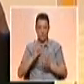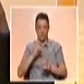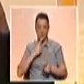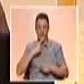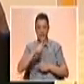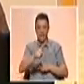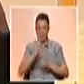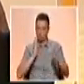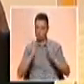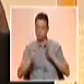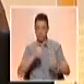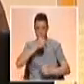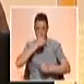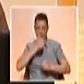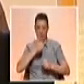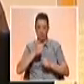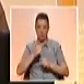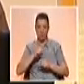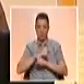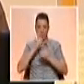rios e dos leitos de cheia. Portanto, não há